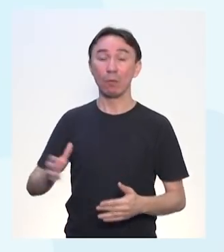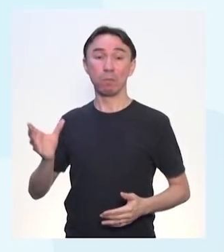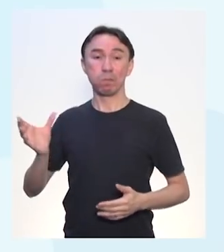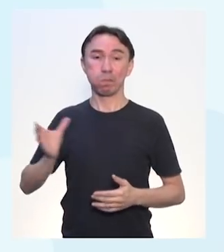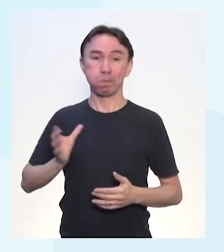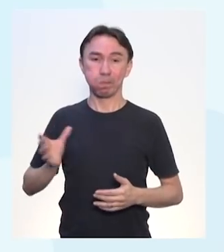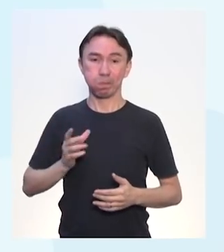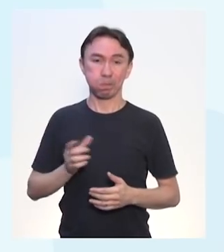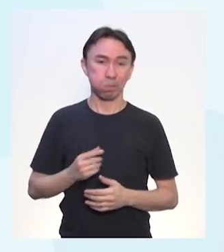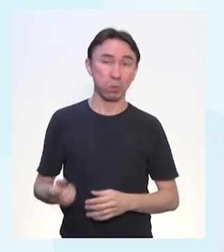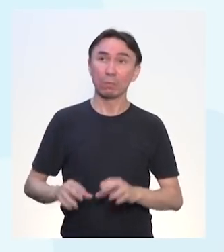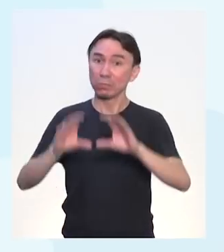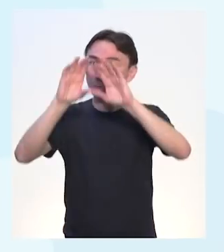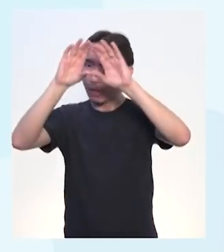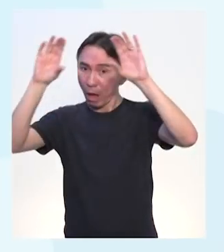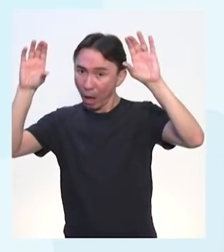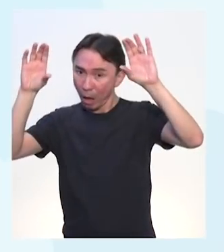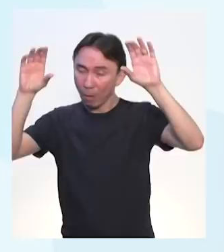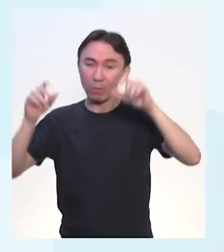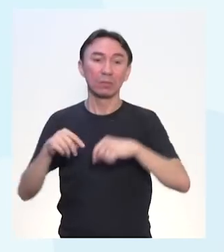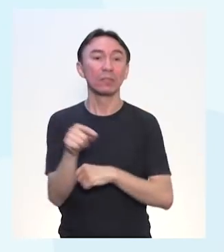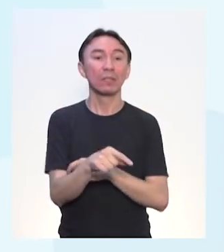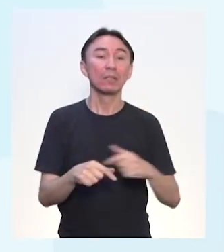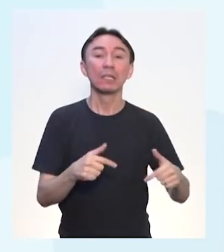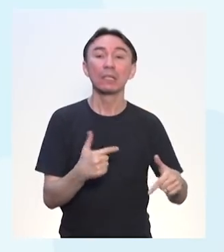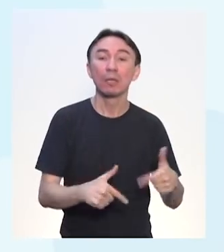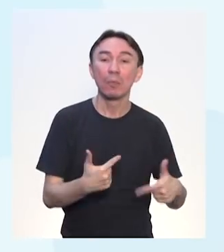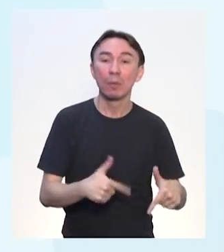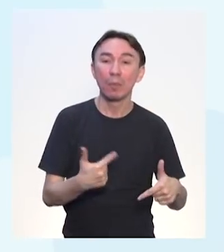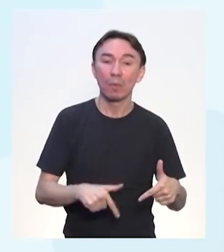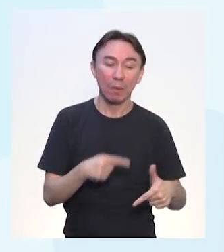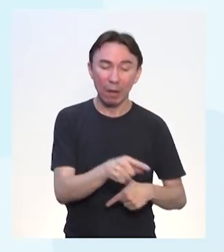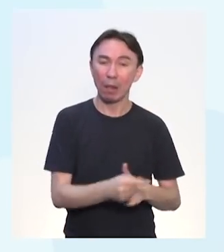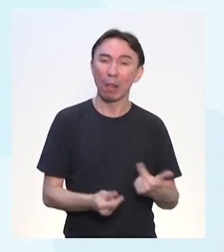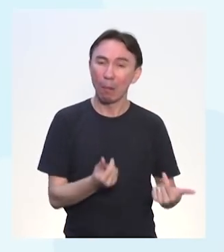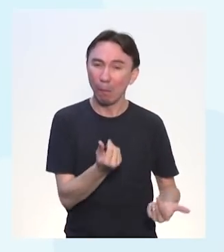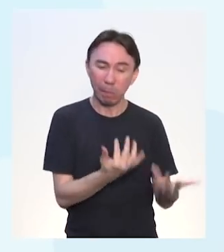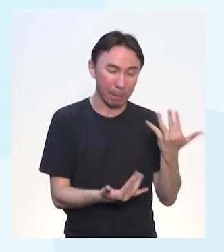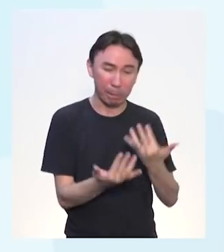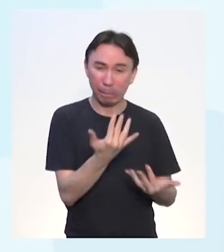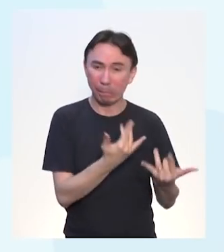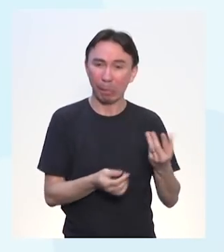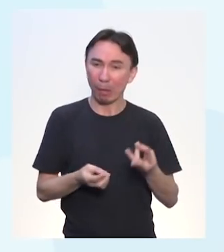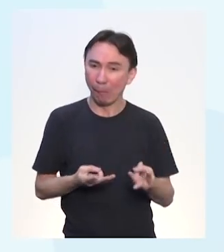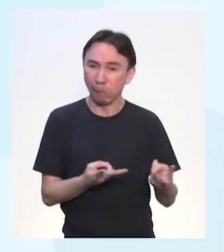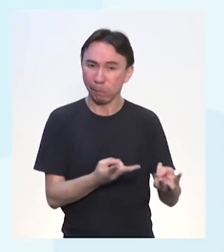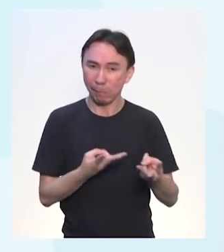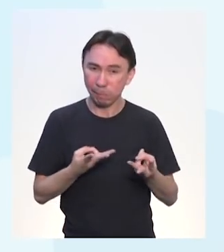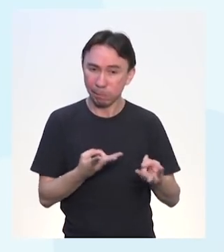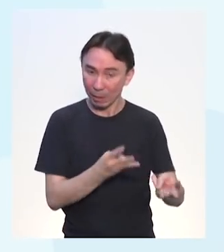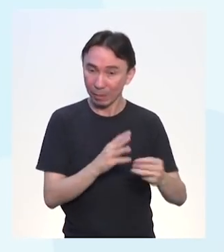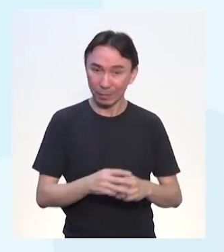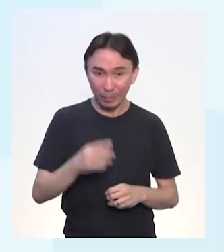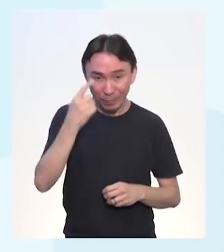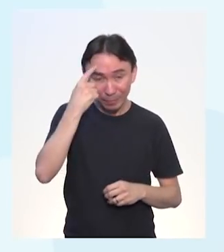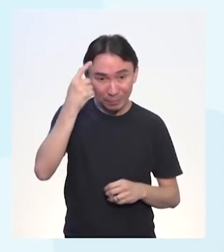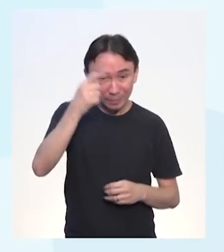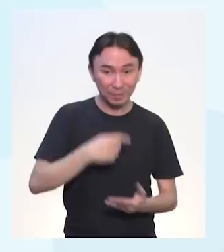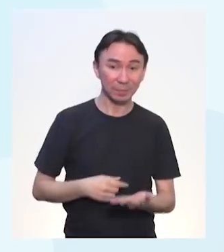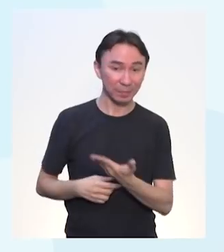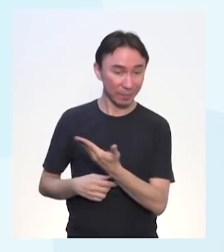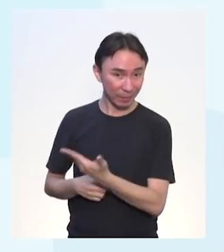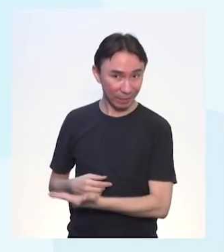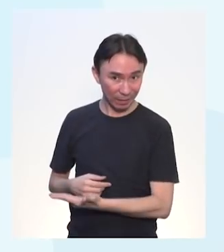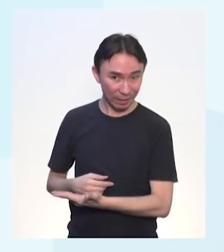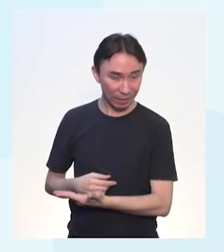no inferno, um intenso ritmo ditado pela maquinofatura. A gente não pode esquecer que a